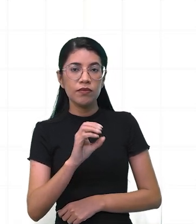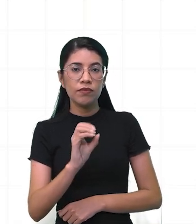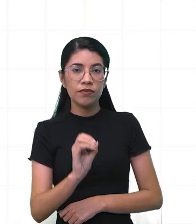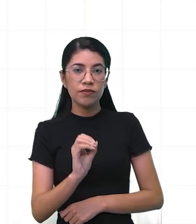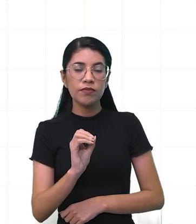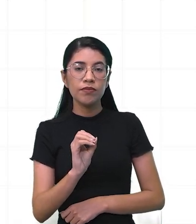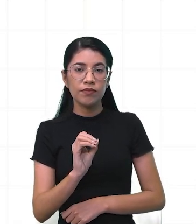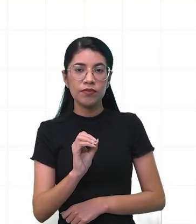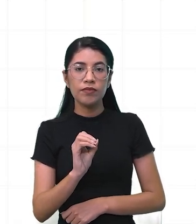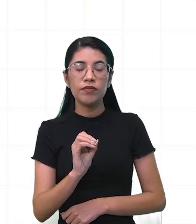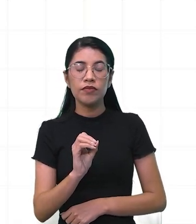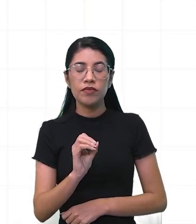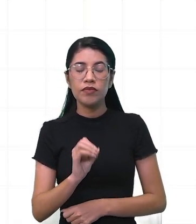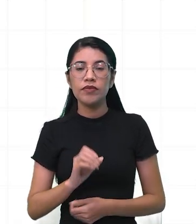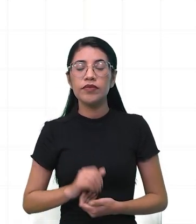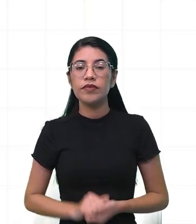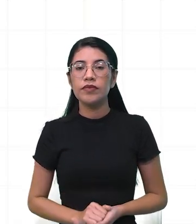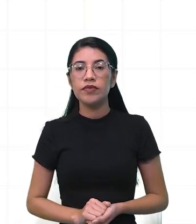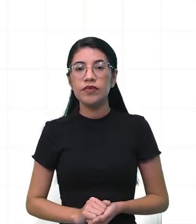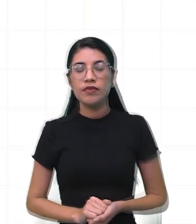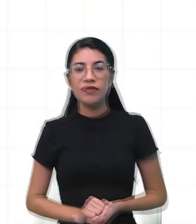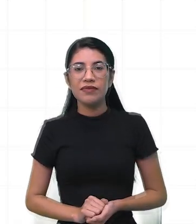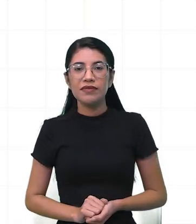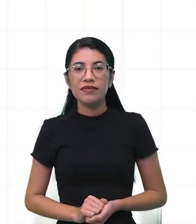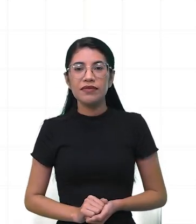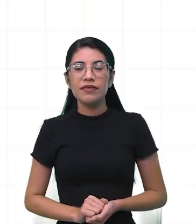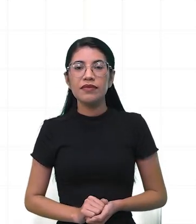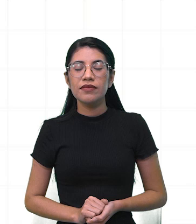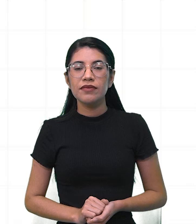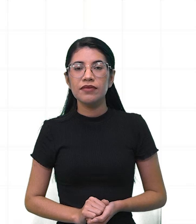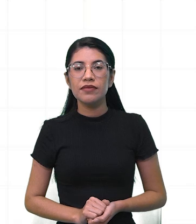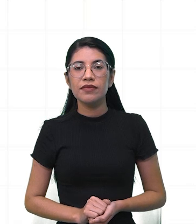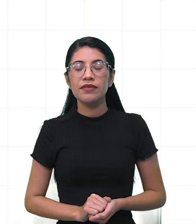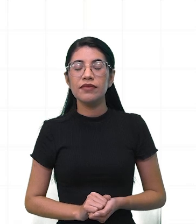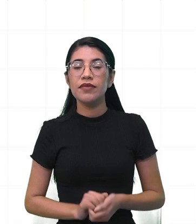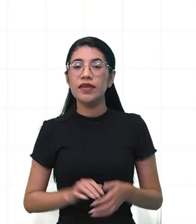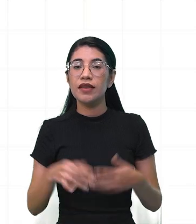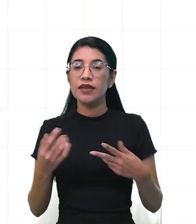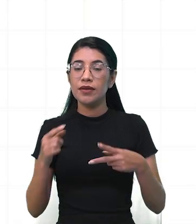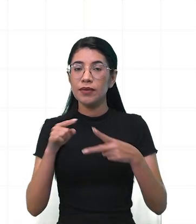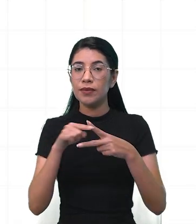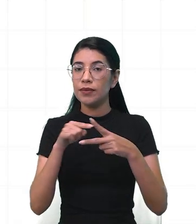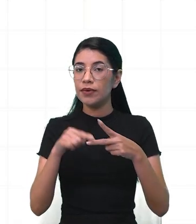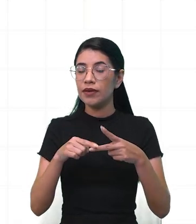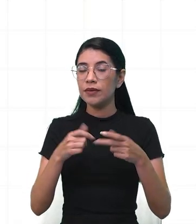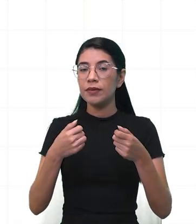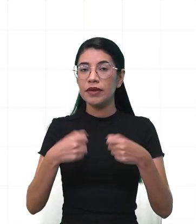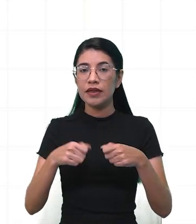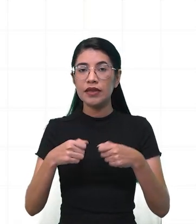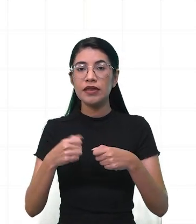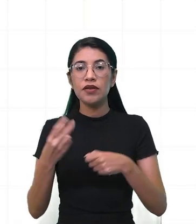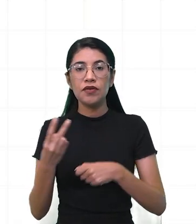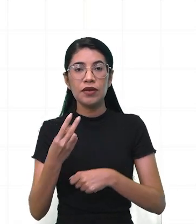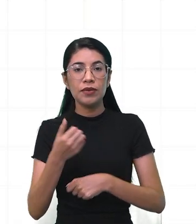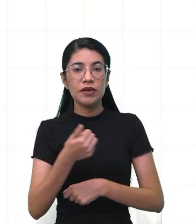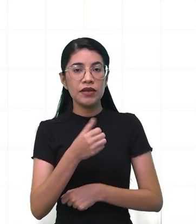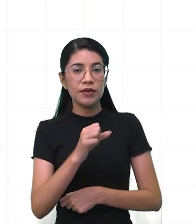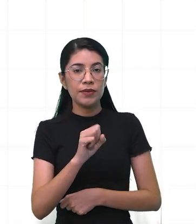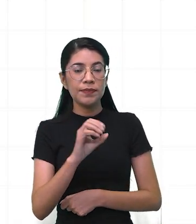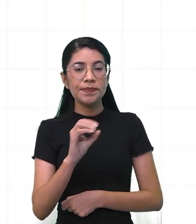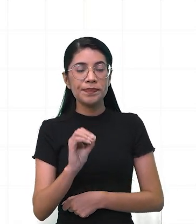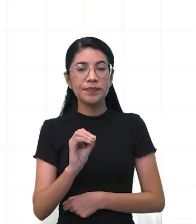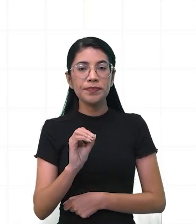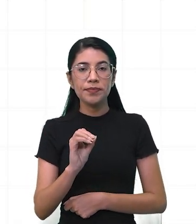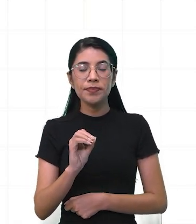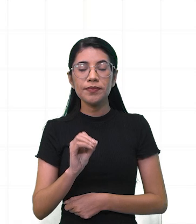180 graus. Tudo bem? Então esse ângulo, ele precisa ter os 180 graus. Muito bem.